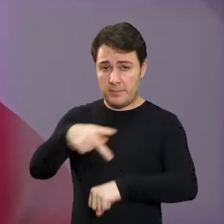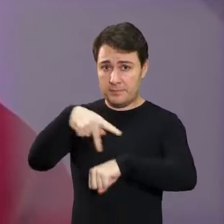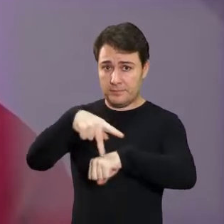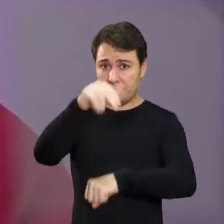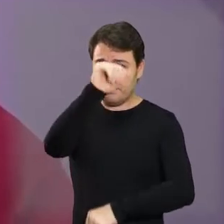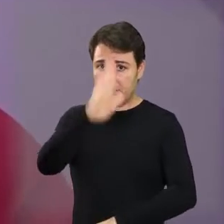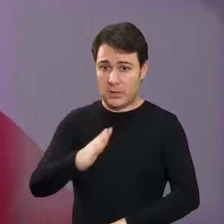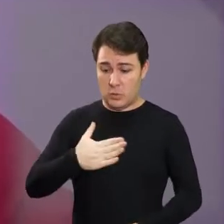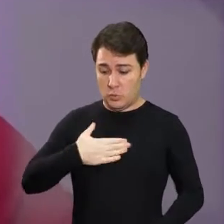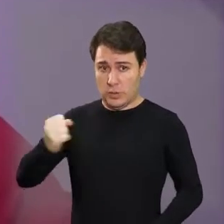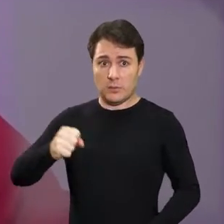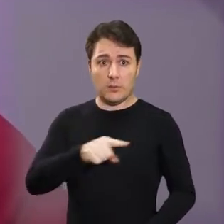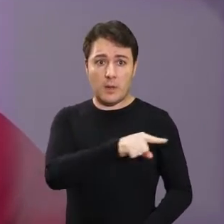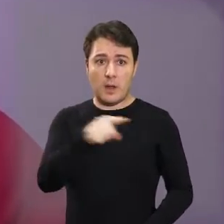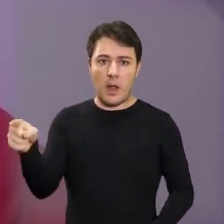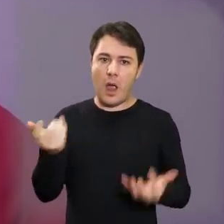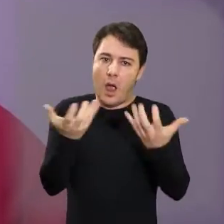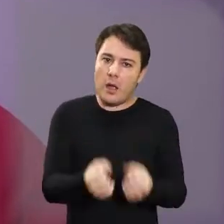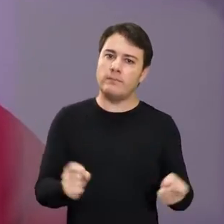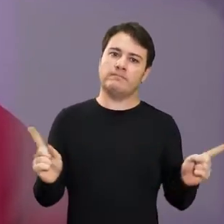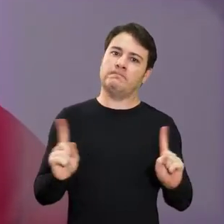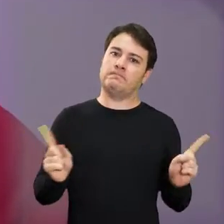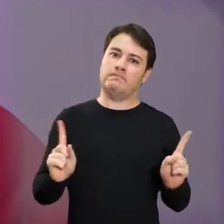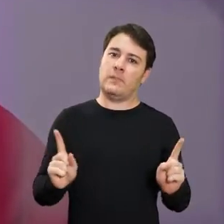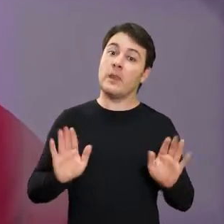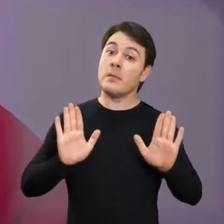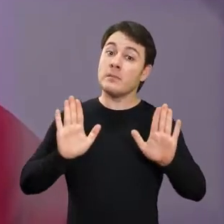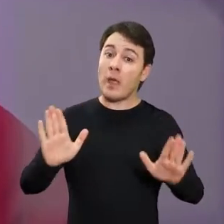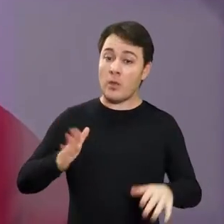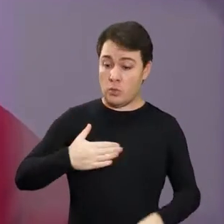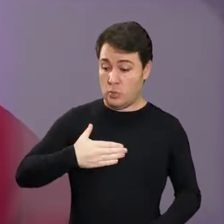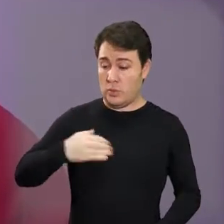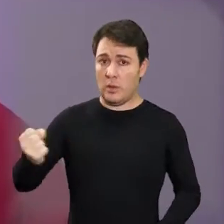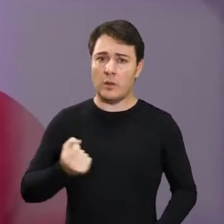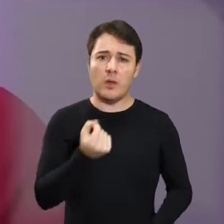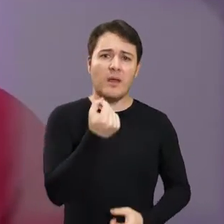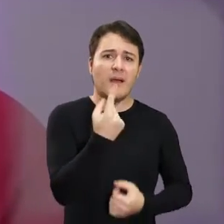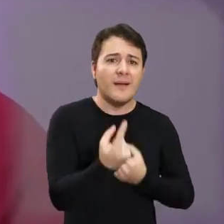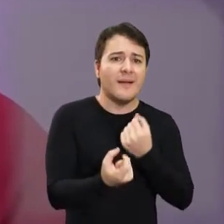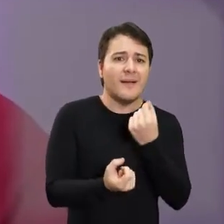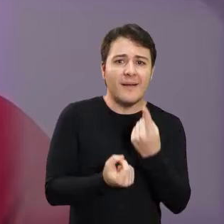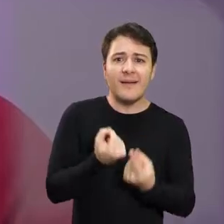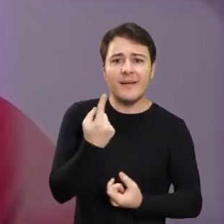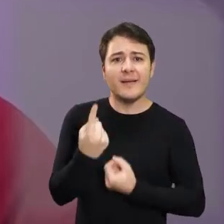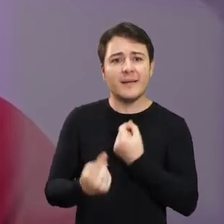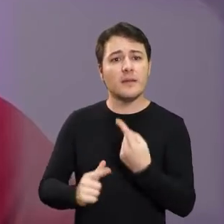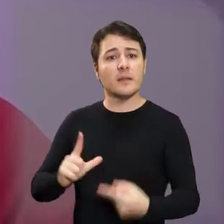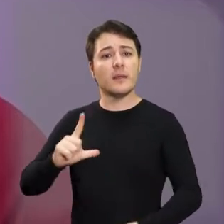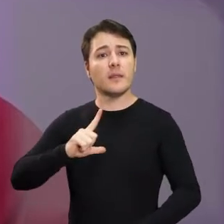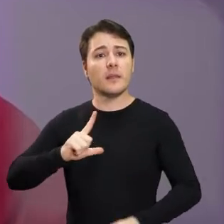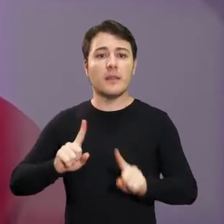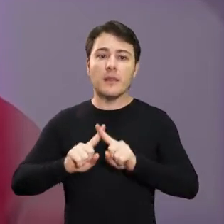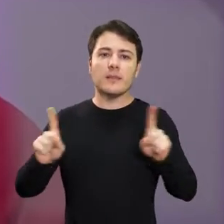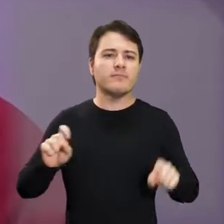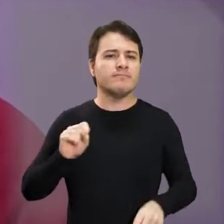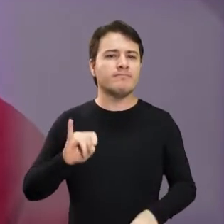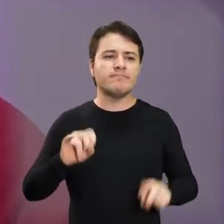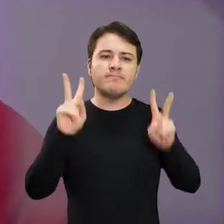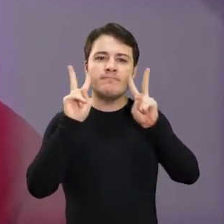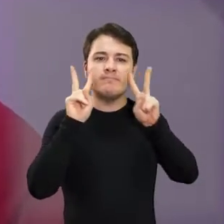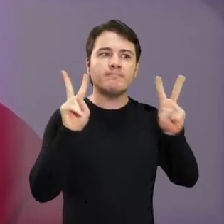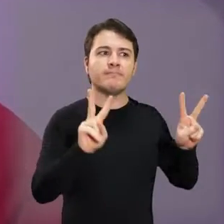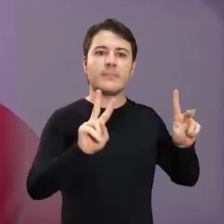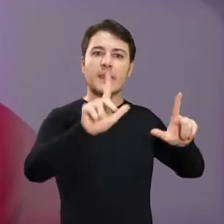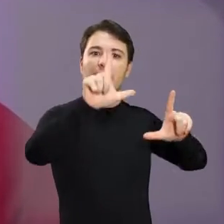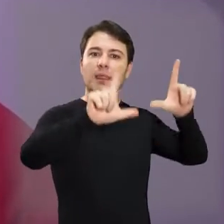coisa extremamente reprovada. Mas isso não parece ser o suficiente para impedir os casos, né? Então, quando o assunto